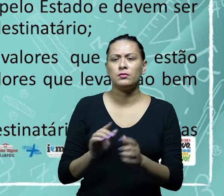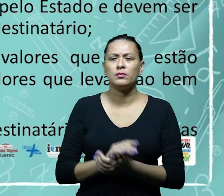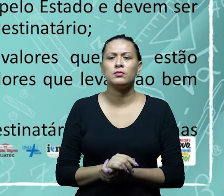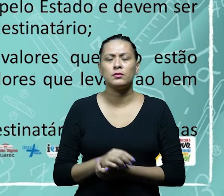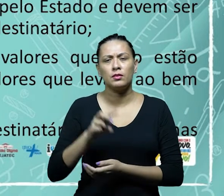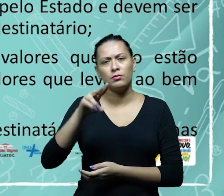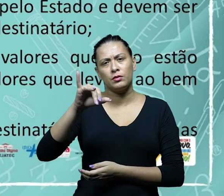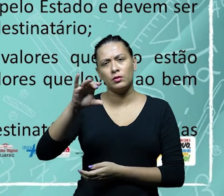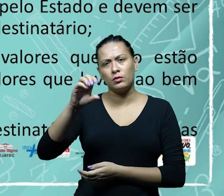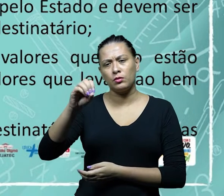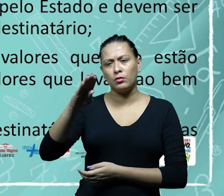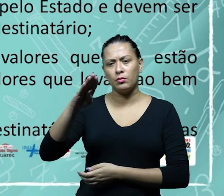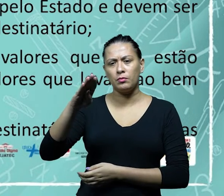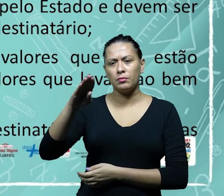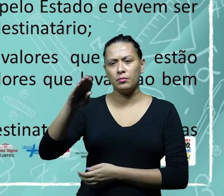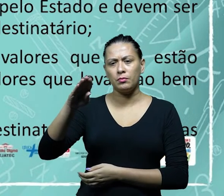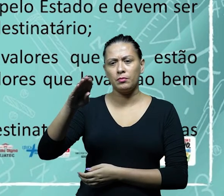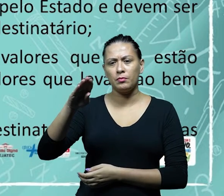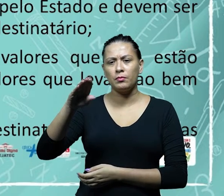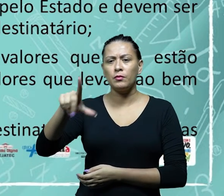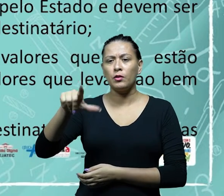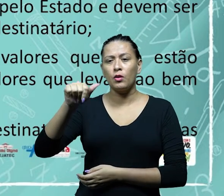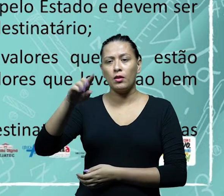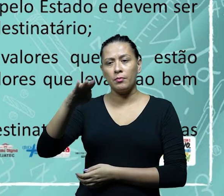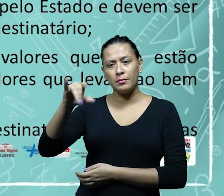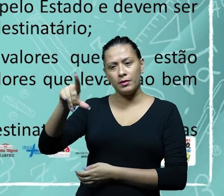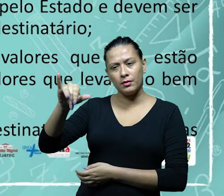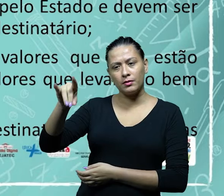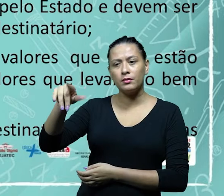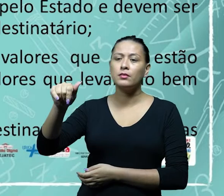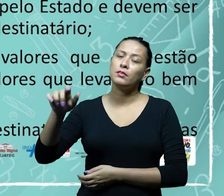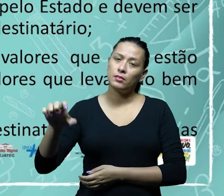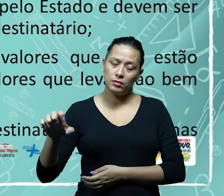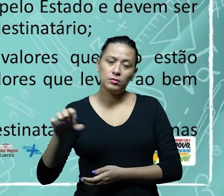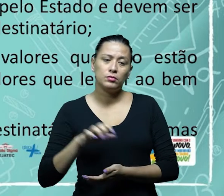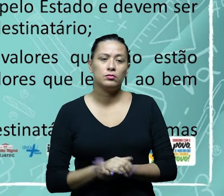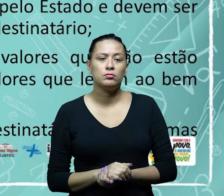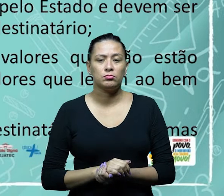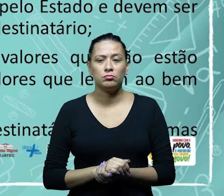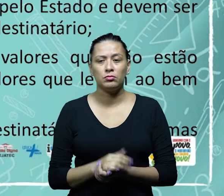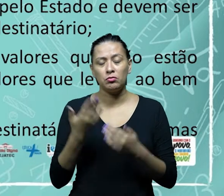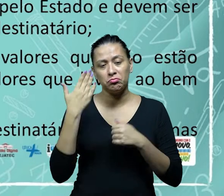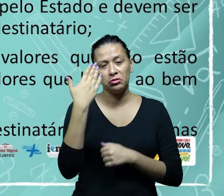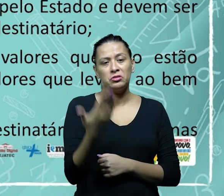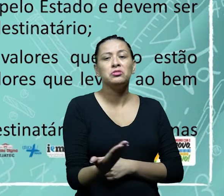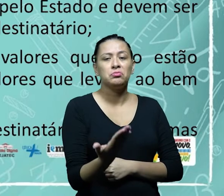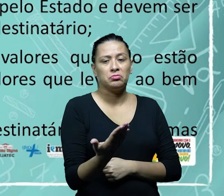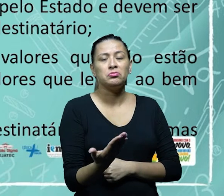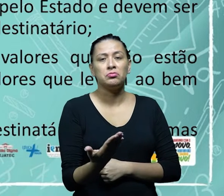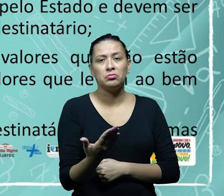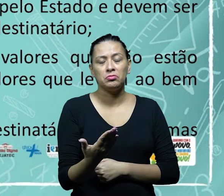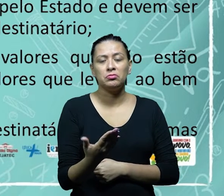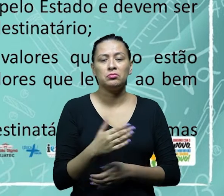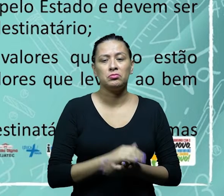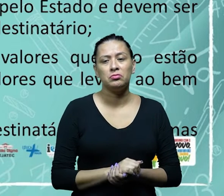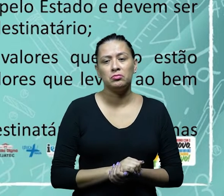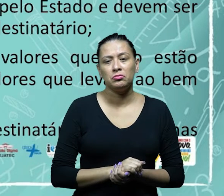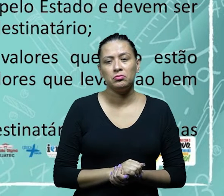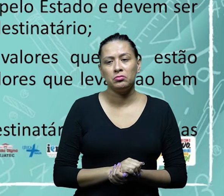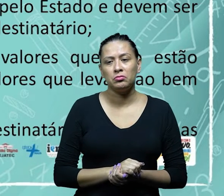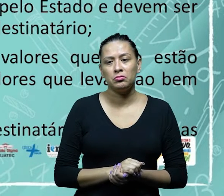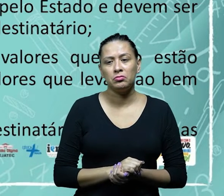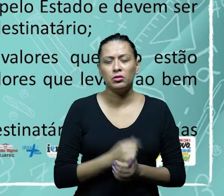violabilidade né mediante ameaça ou mediante o recurso da força né daquelas normas